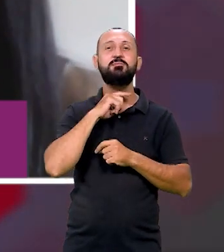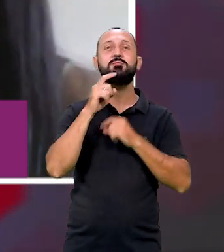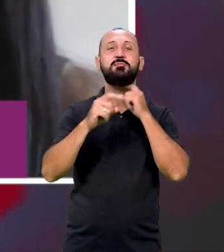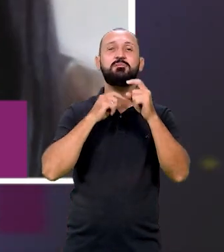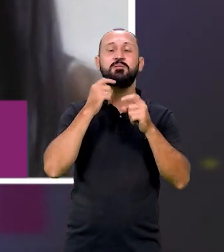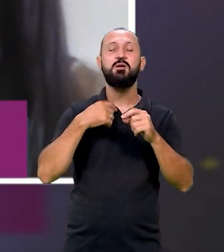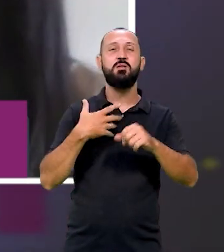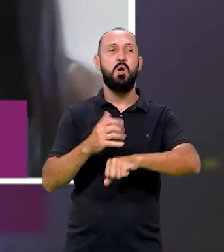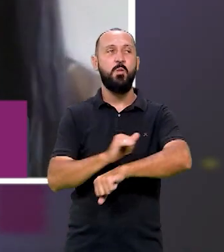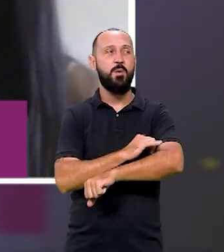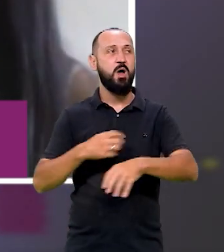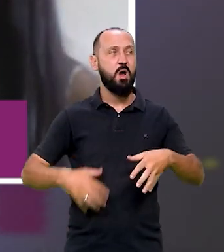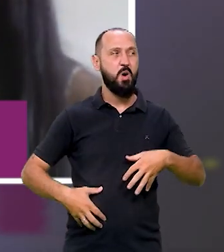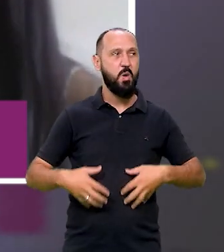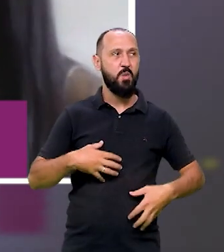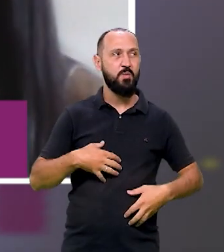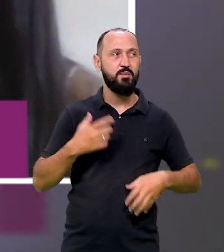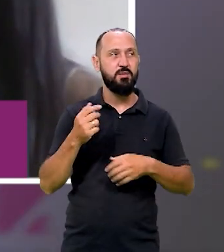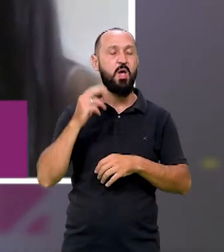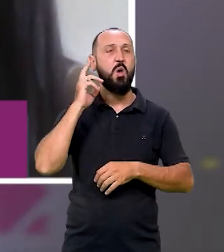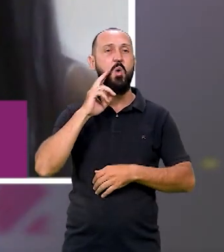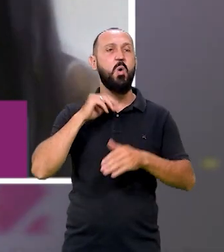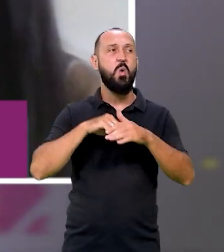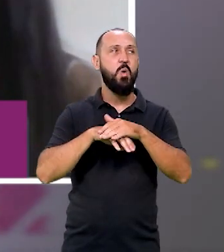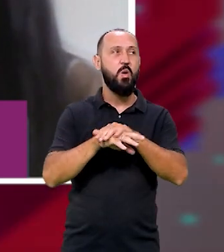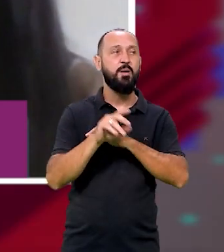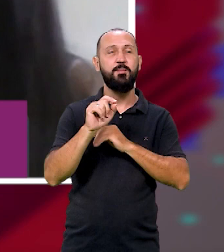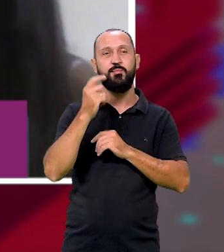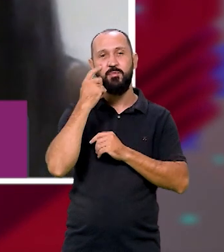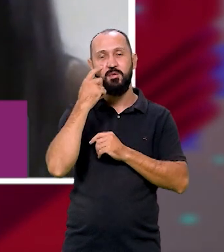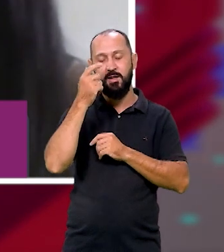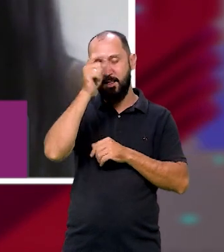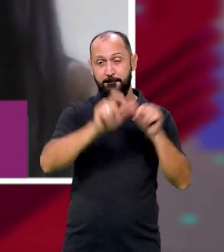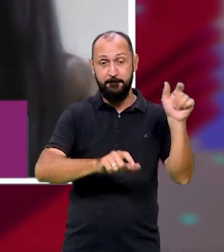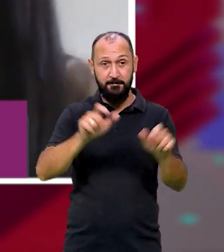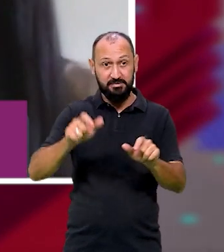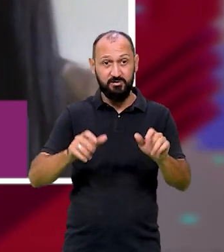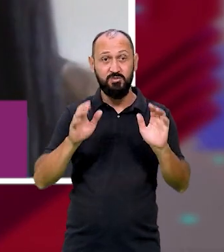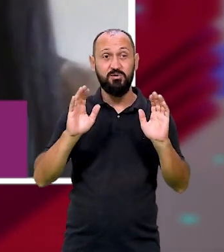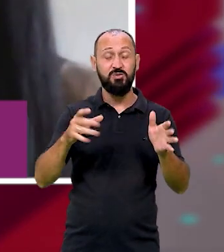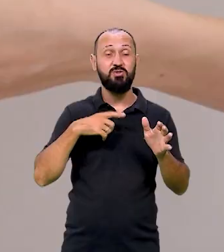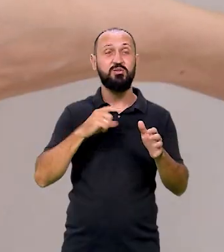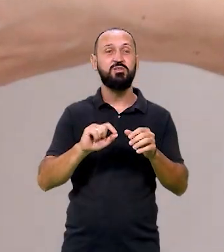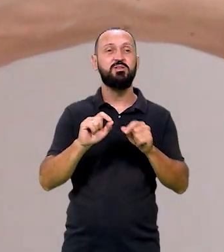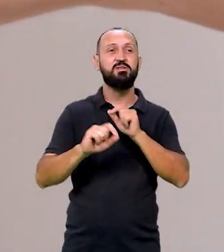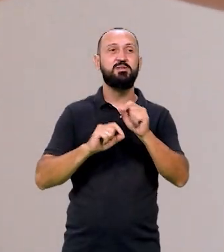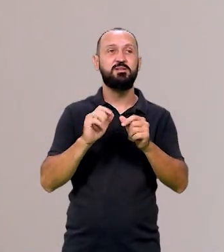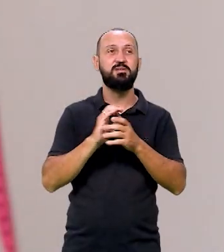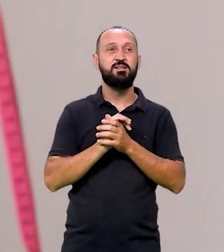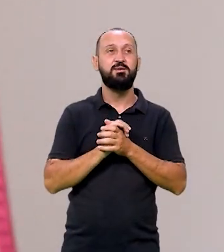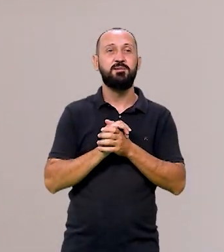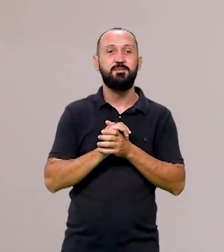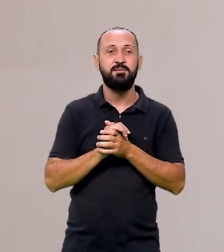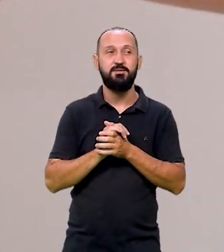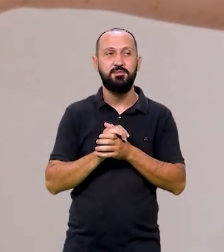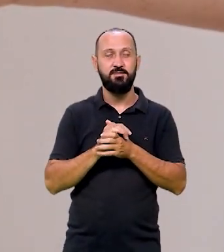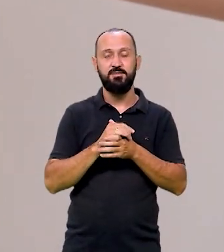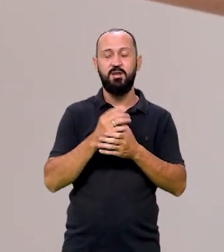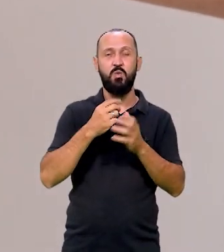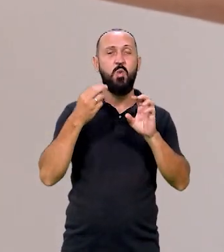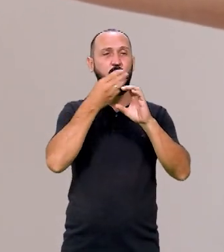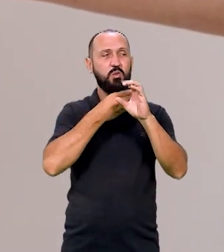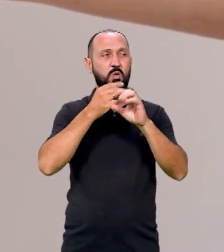verão. Bom, e falando em projeto verão, acho que você tocou num ponto sensível aqui do nosso programa. A gente não tem mais tanto